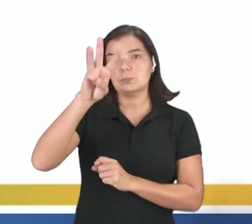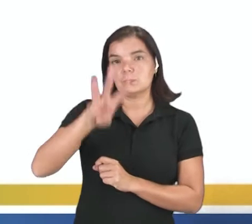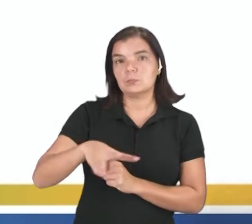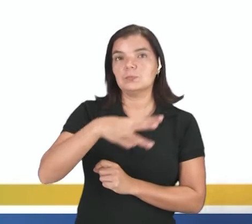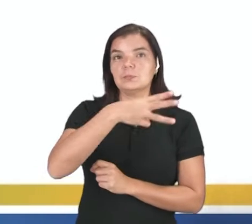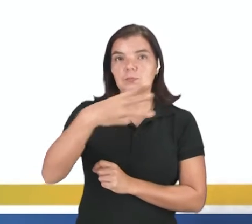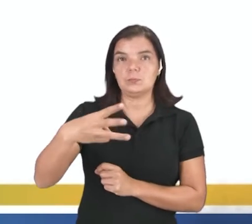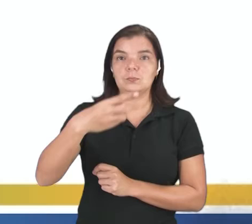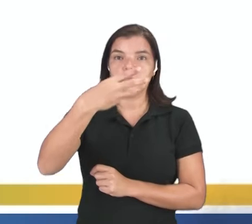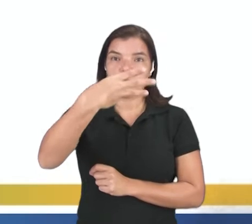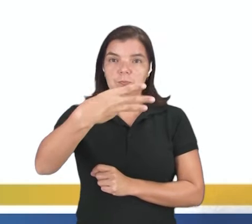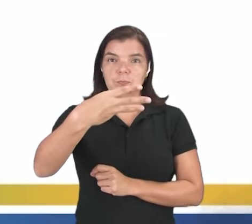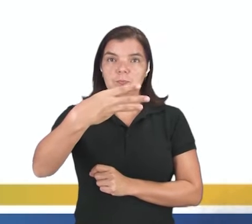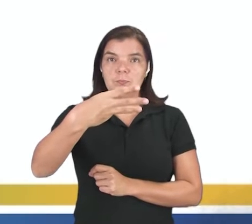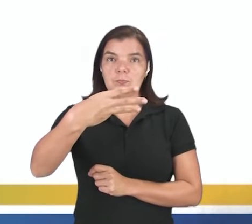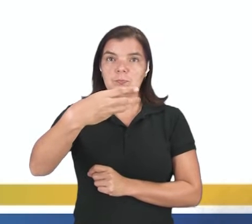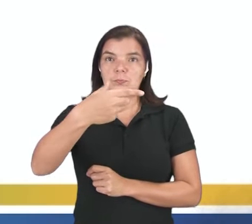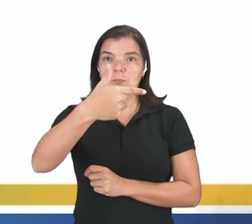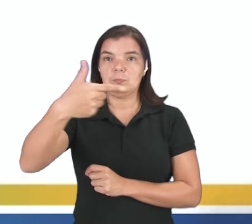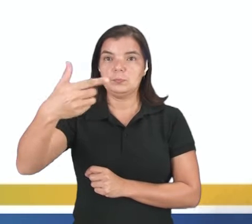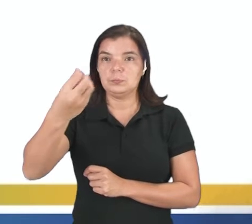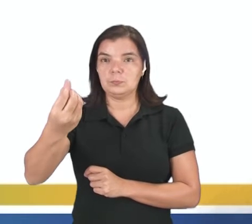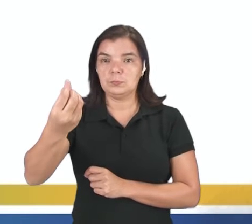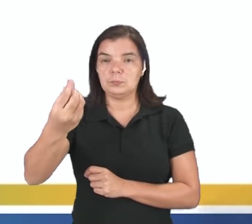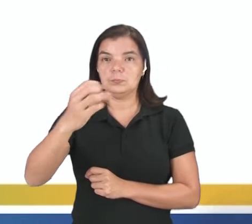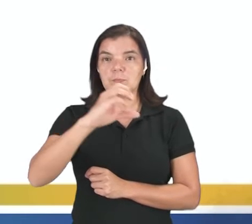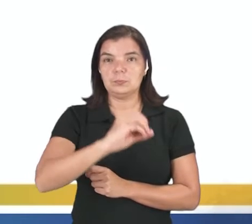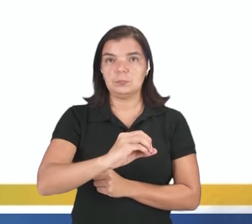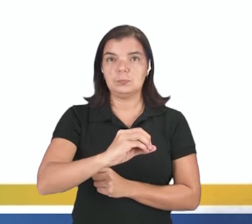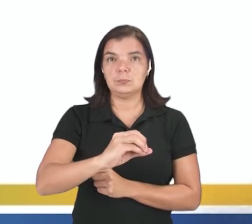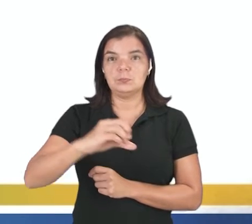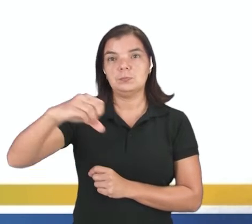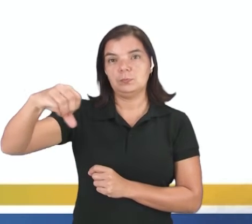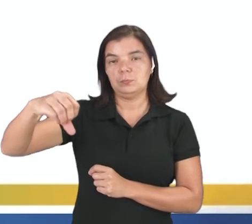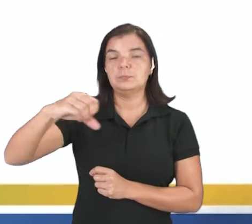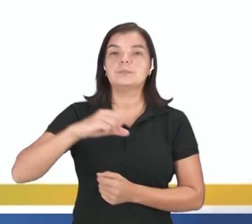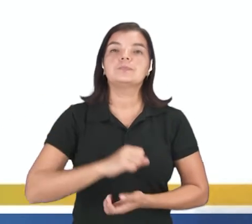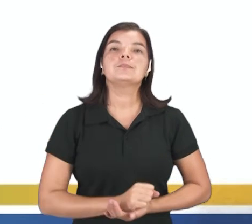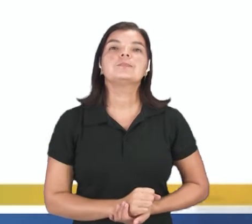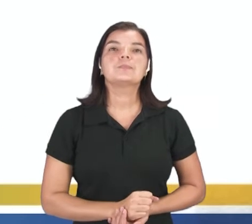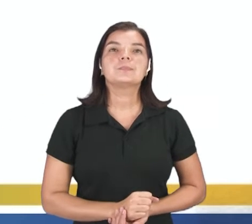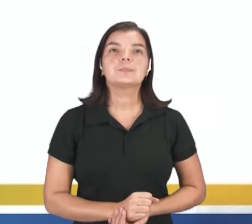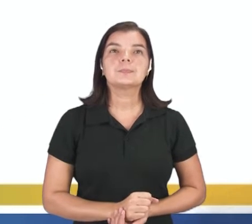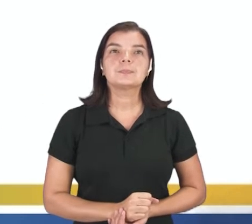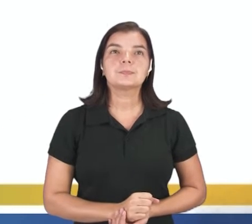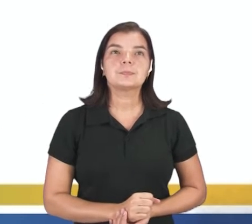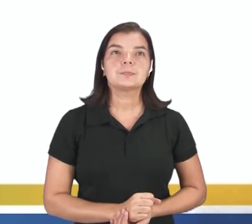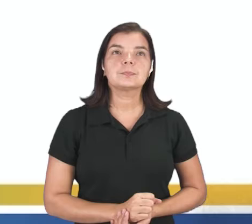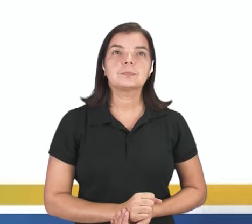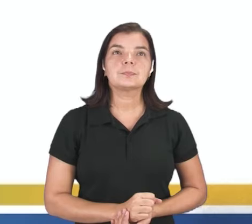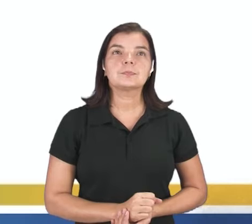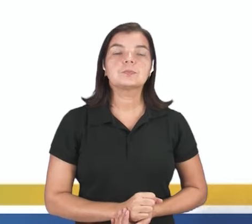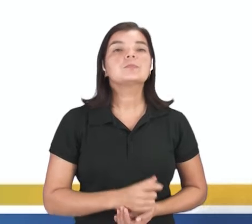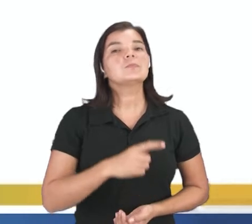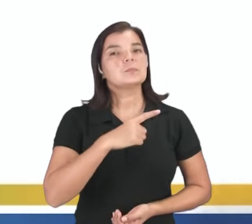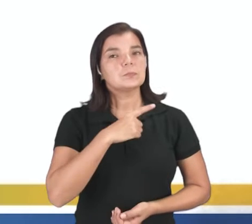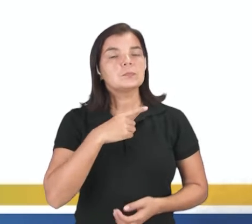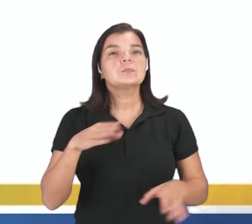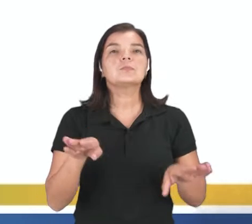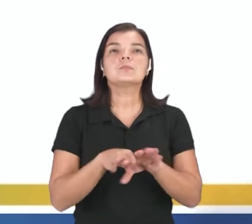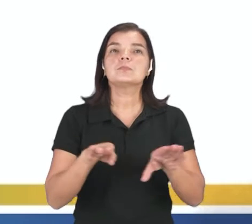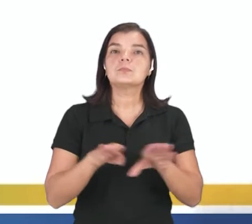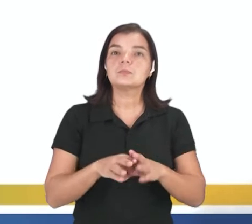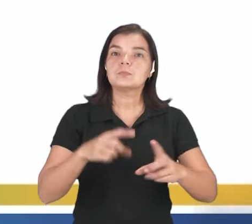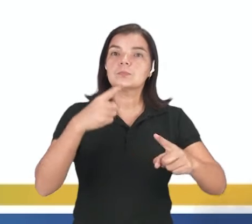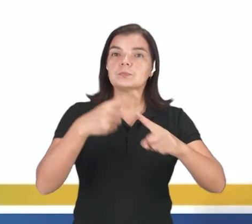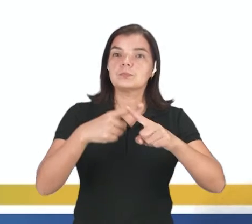com os elementos 3, menos 6, 0 e 9. Nós temos também ainda, gente,